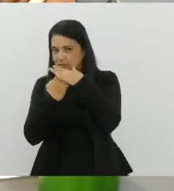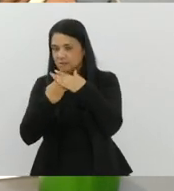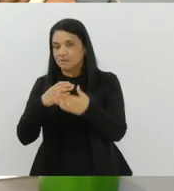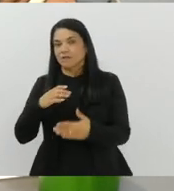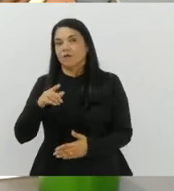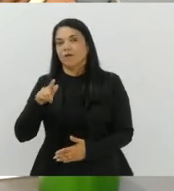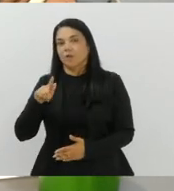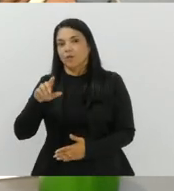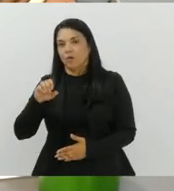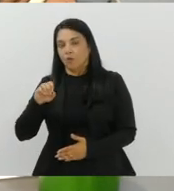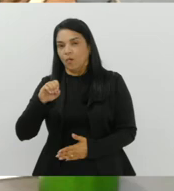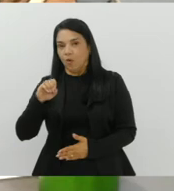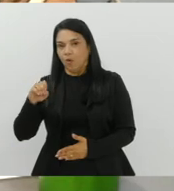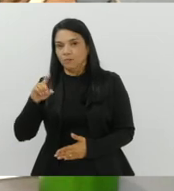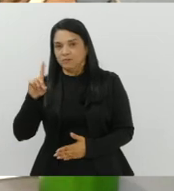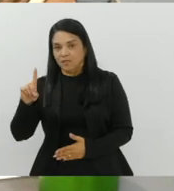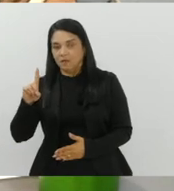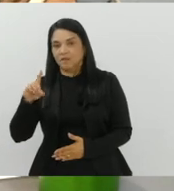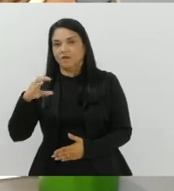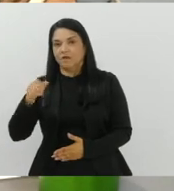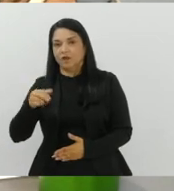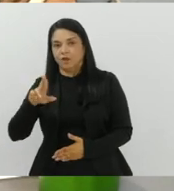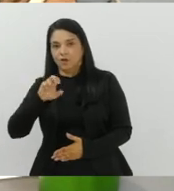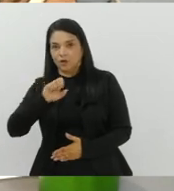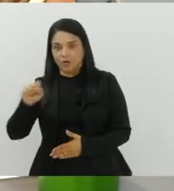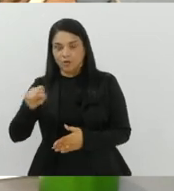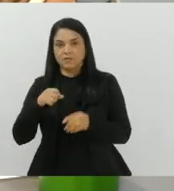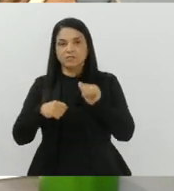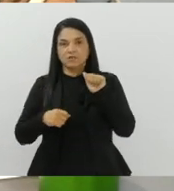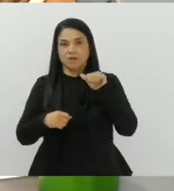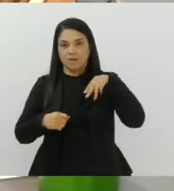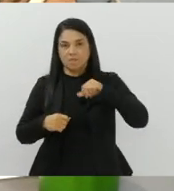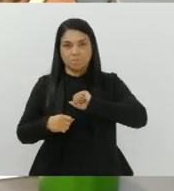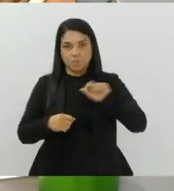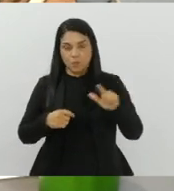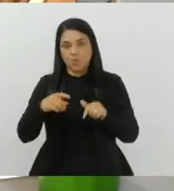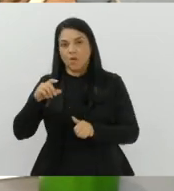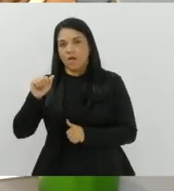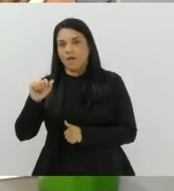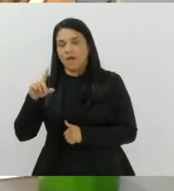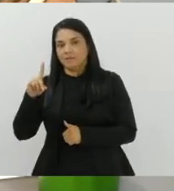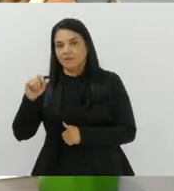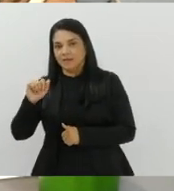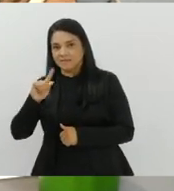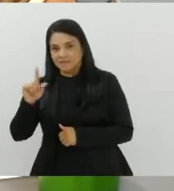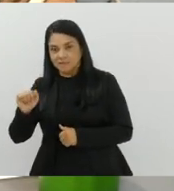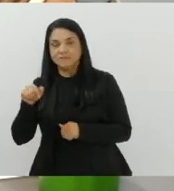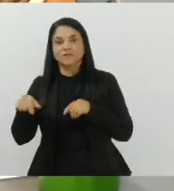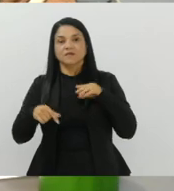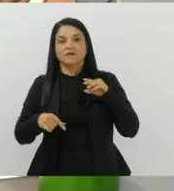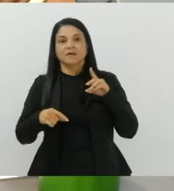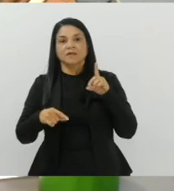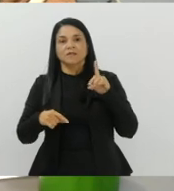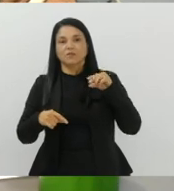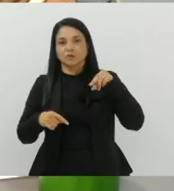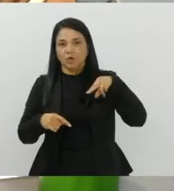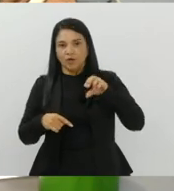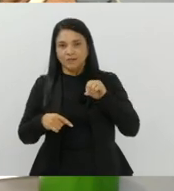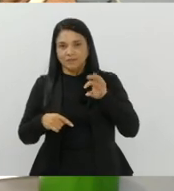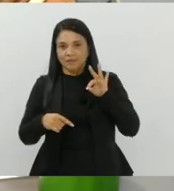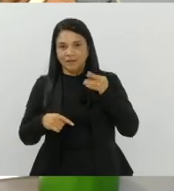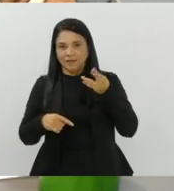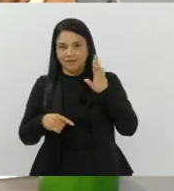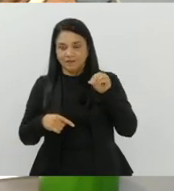Golden Cross e a Amil, da onde saiu o acordo de rede, a Dasa, a Eurofarma, a Notre Dame, a Amil, a